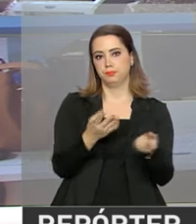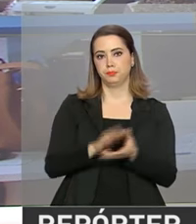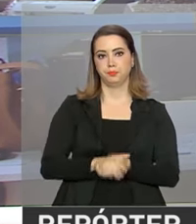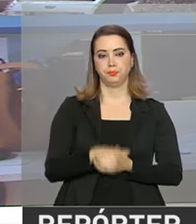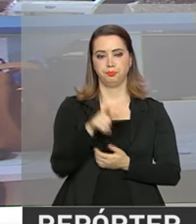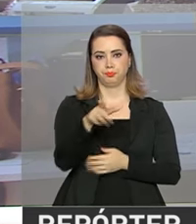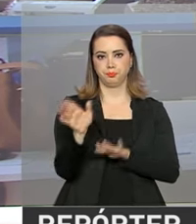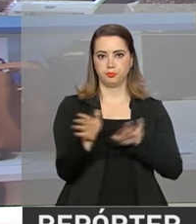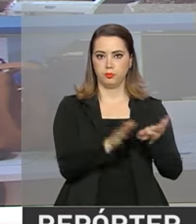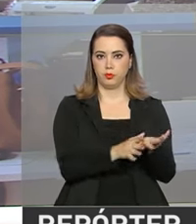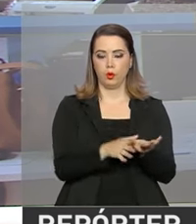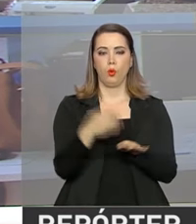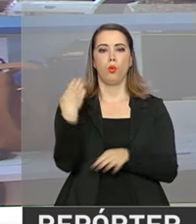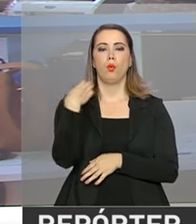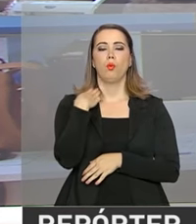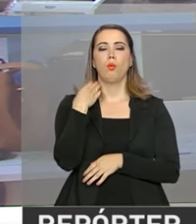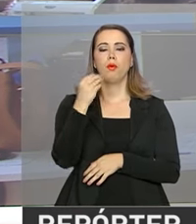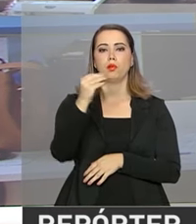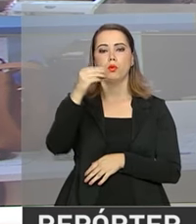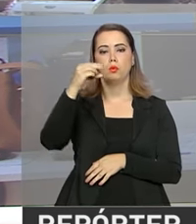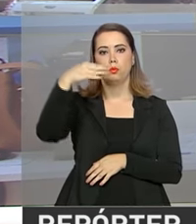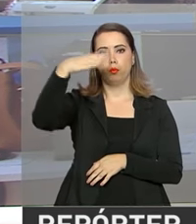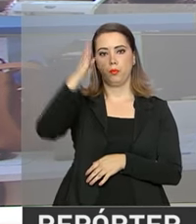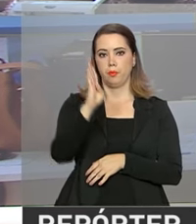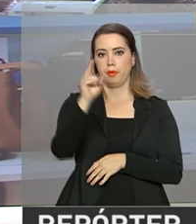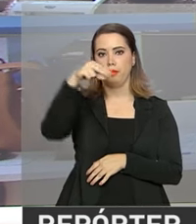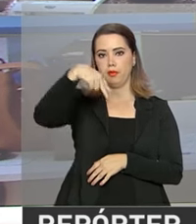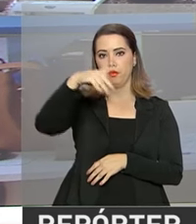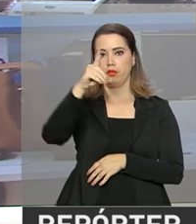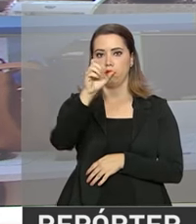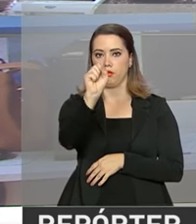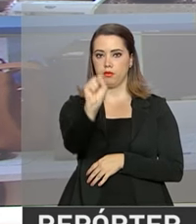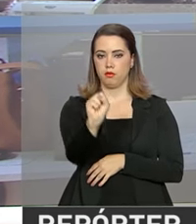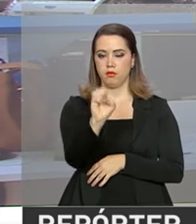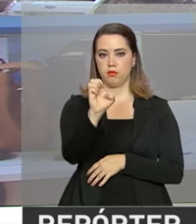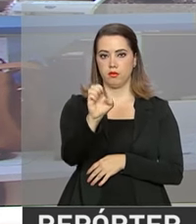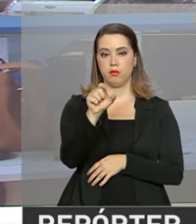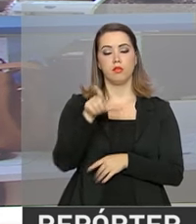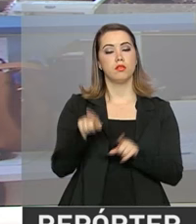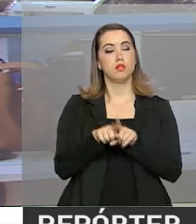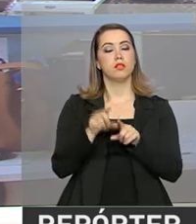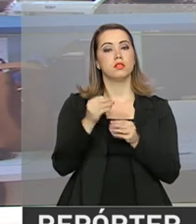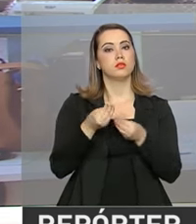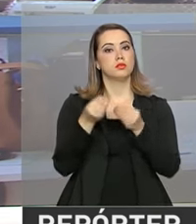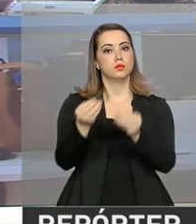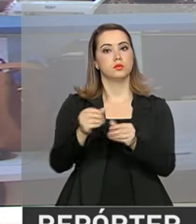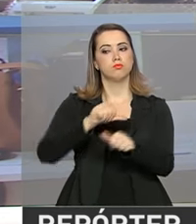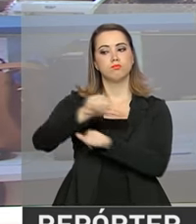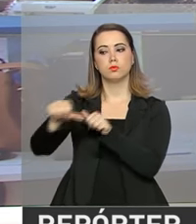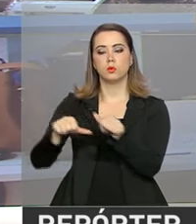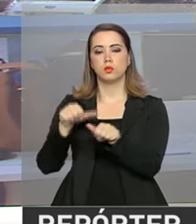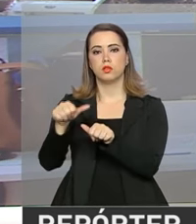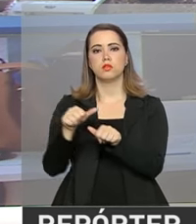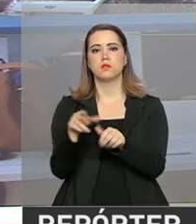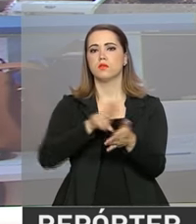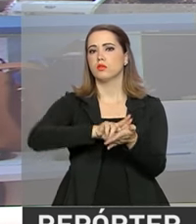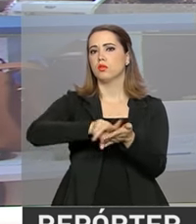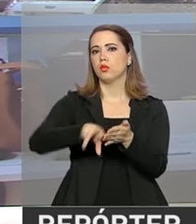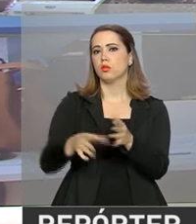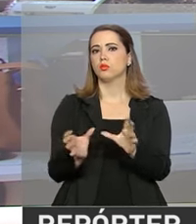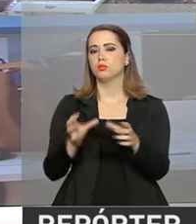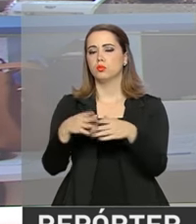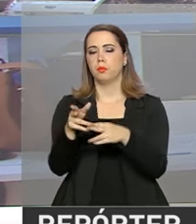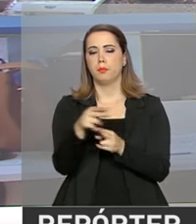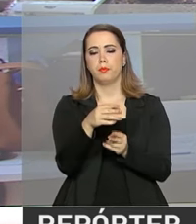que passam por dificuldades. A ideia é transferir bens e produtos de empresas em recuperação judicial para aquelas que